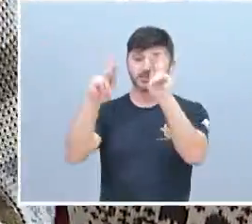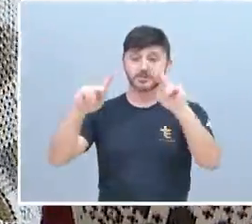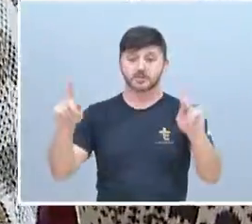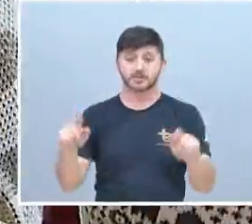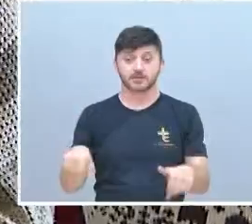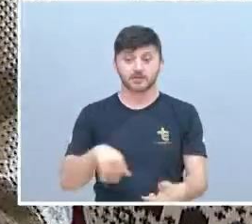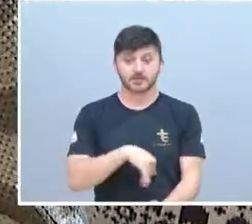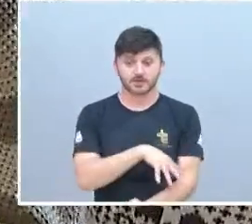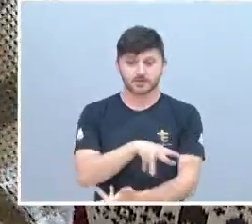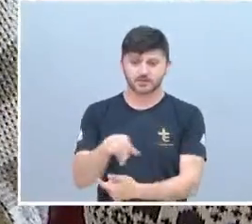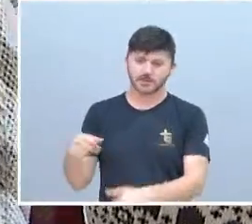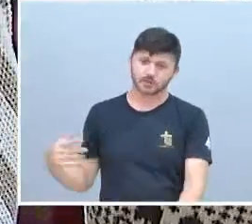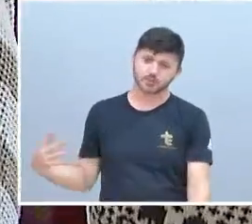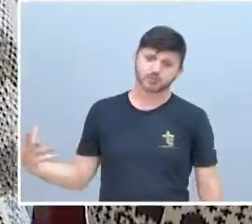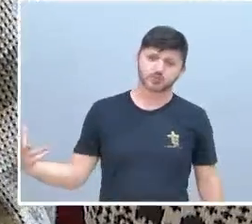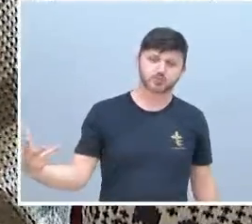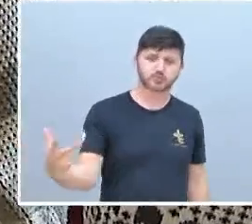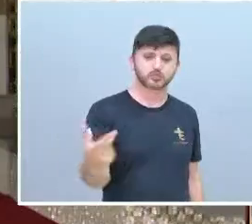céus,